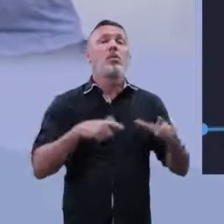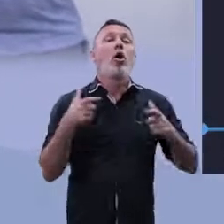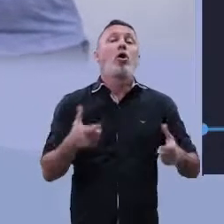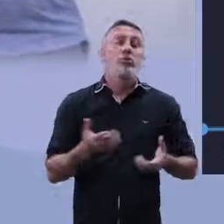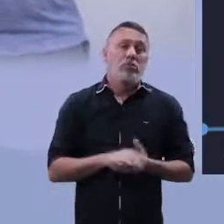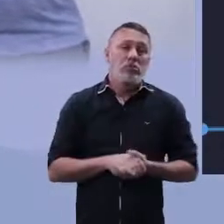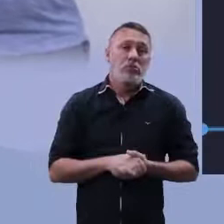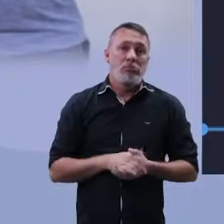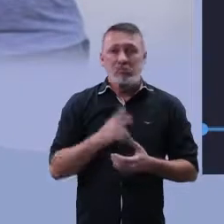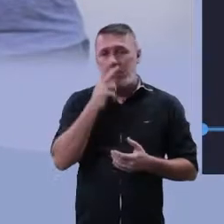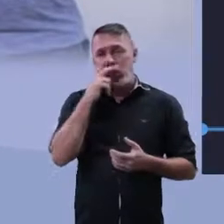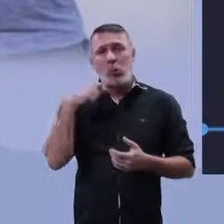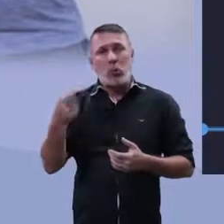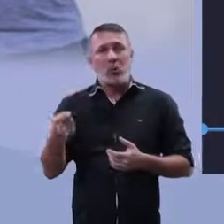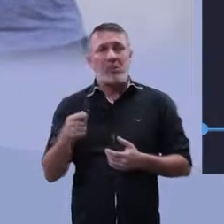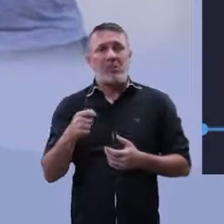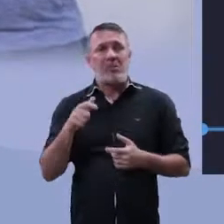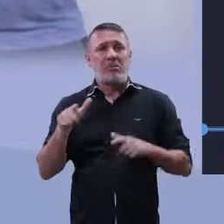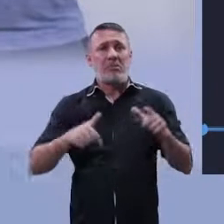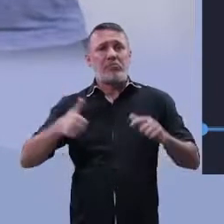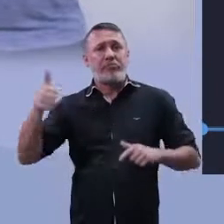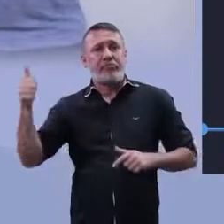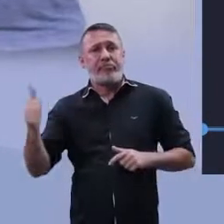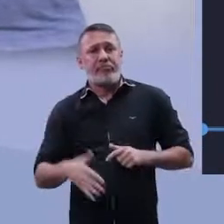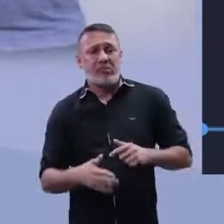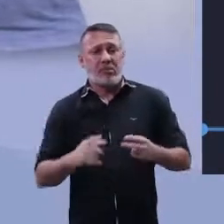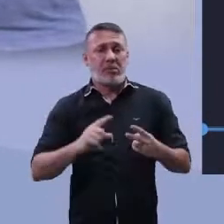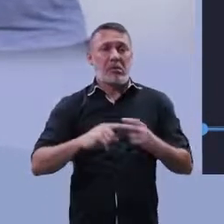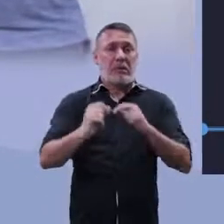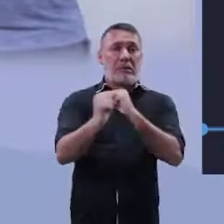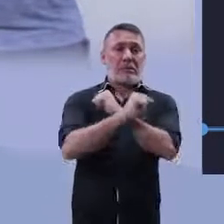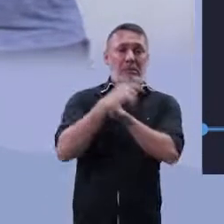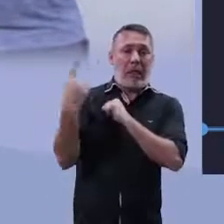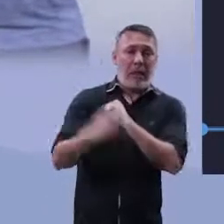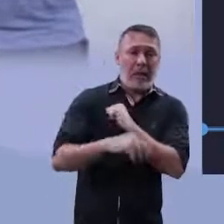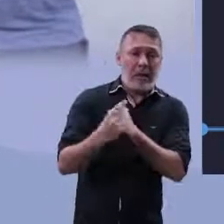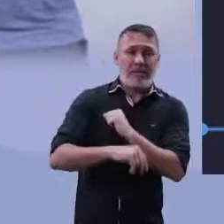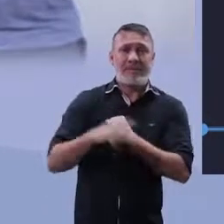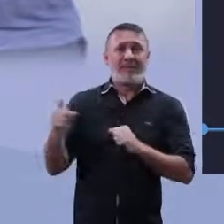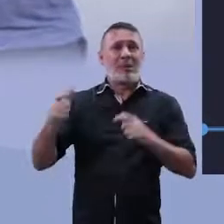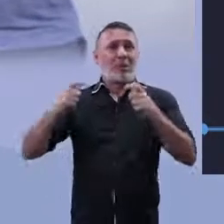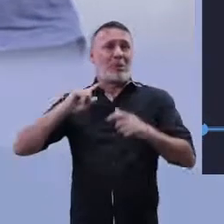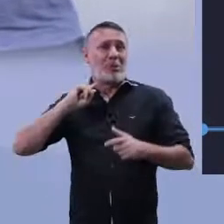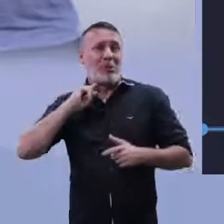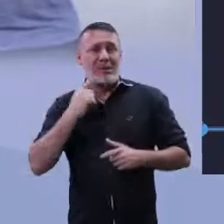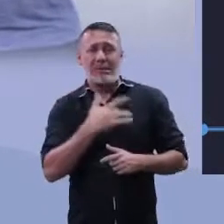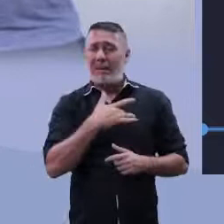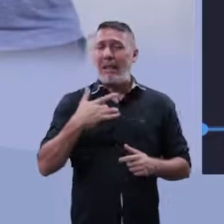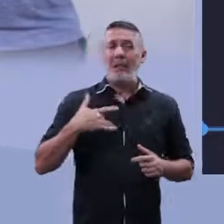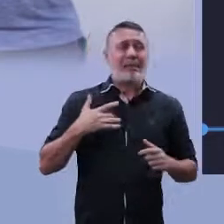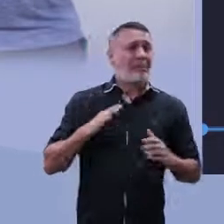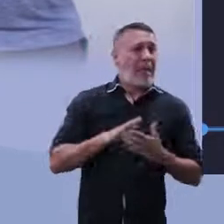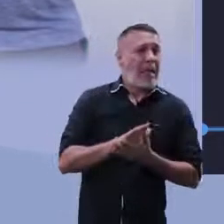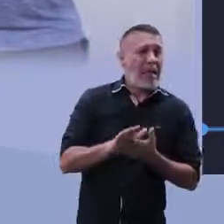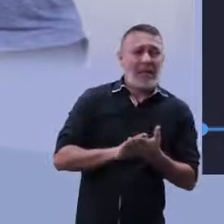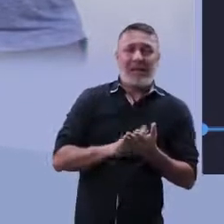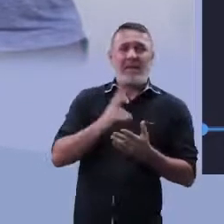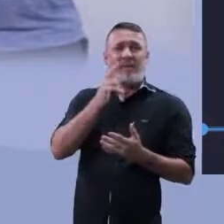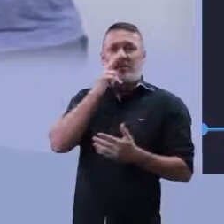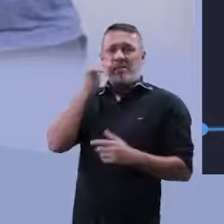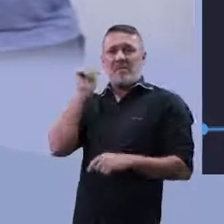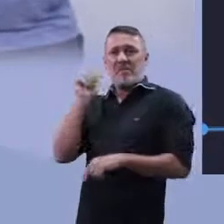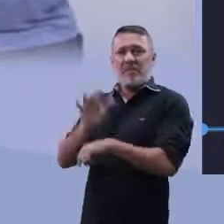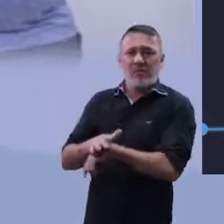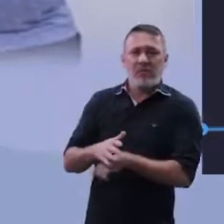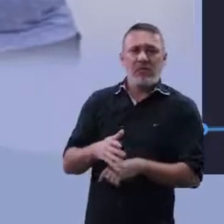vezes, de trabalhar de forma quase escrava, né? Ele pode trabalhar em lugares horríveis, né? Passar por situações